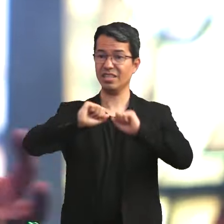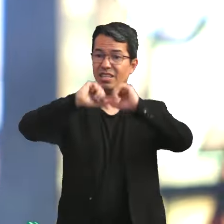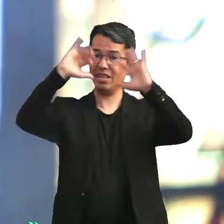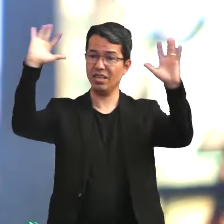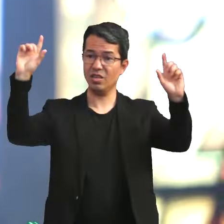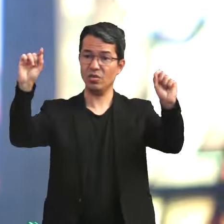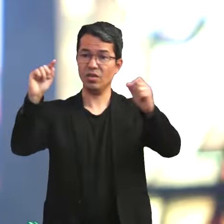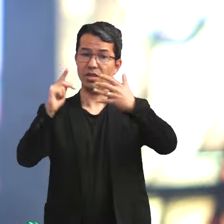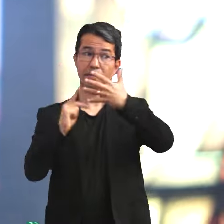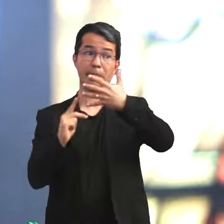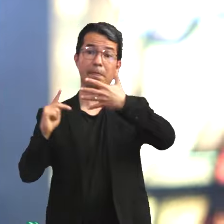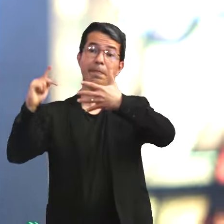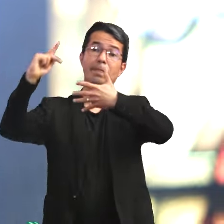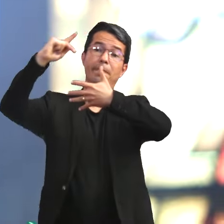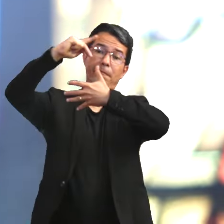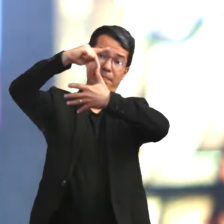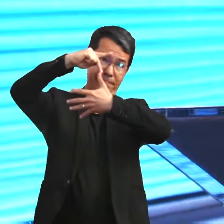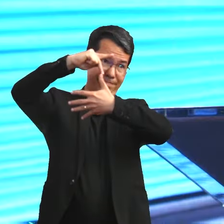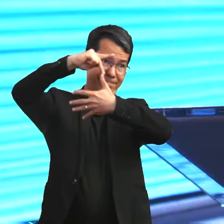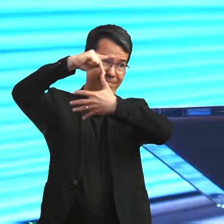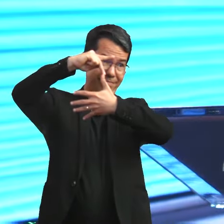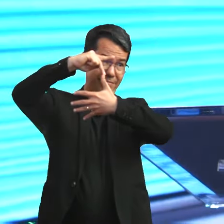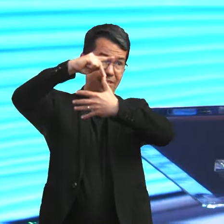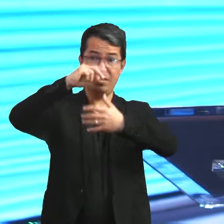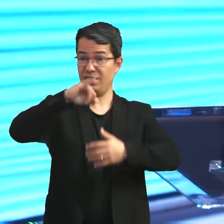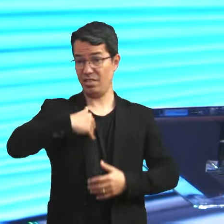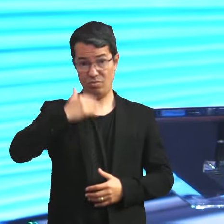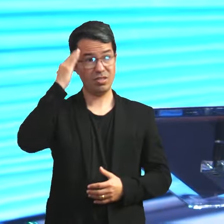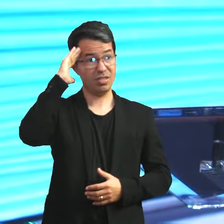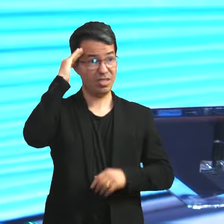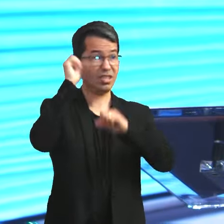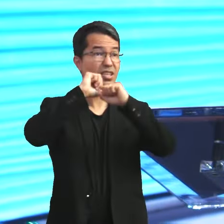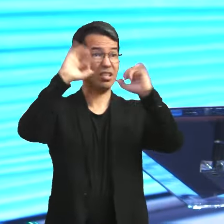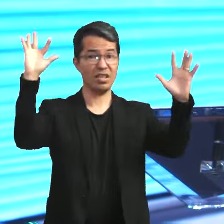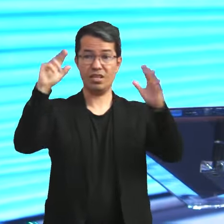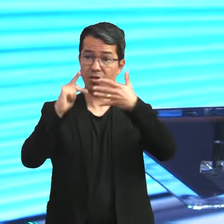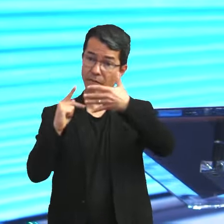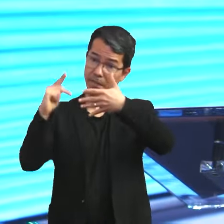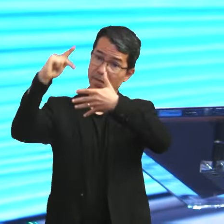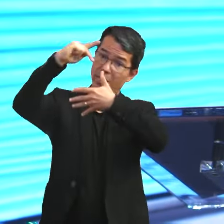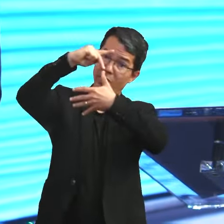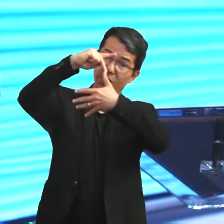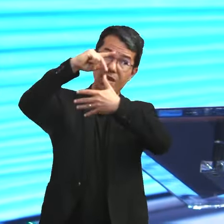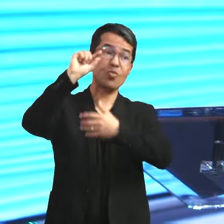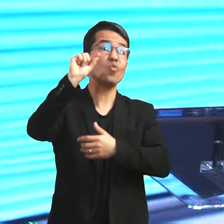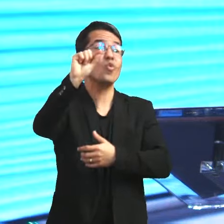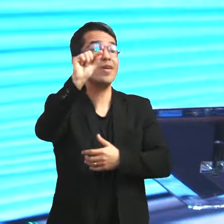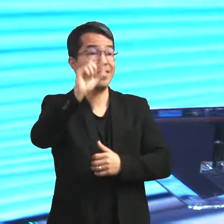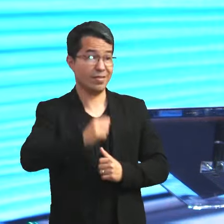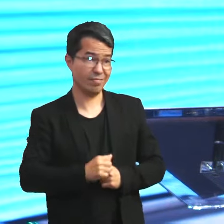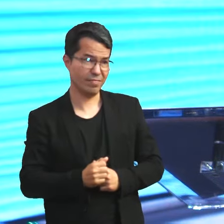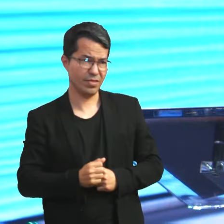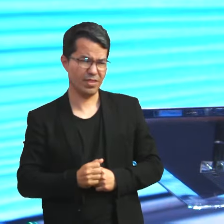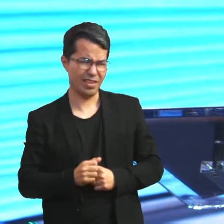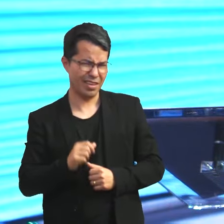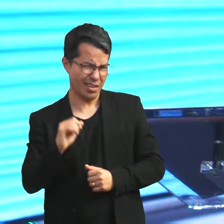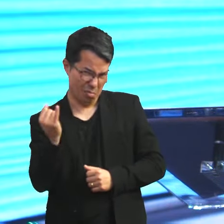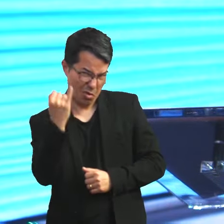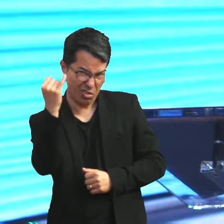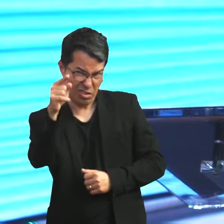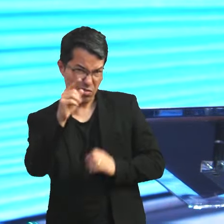que importante é importante para você de verdade ganhar pessoas para